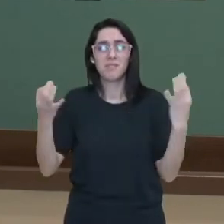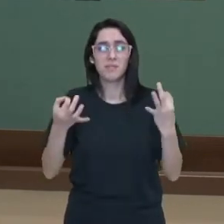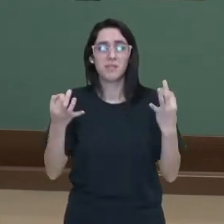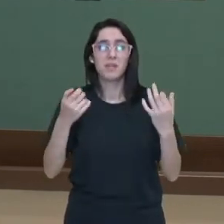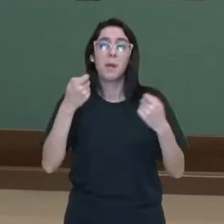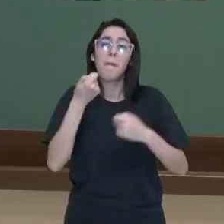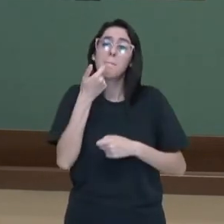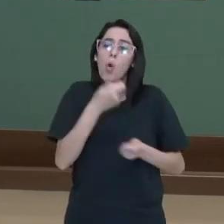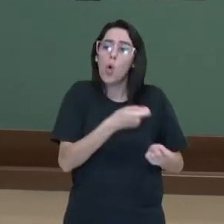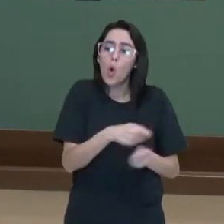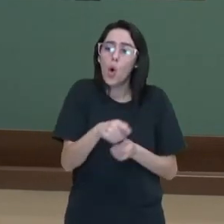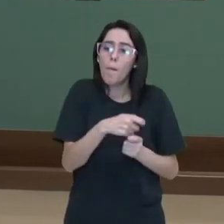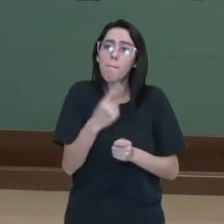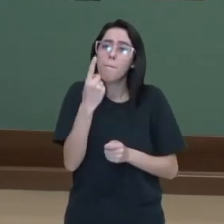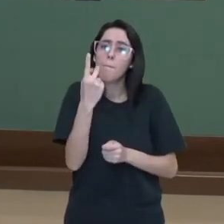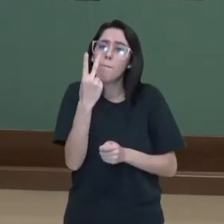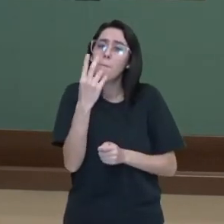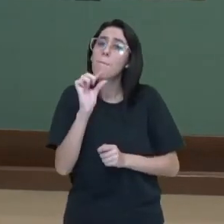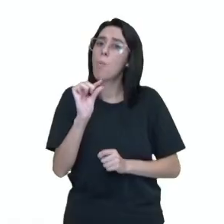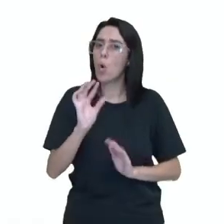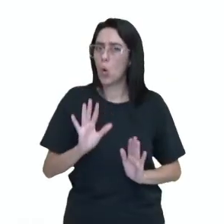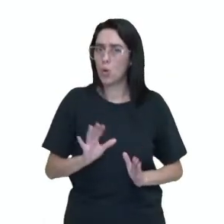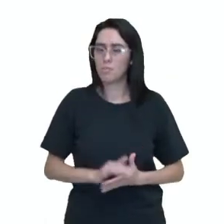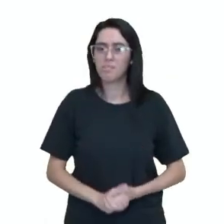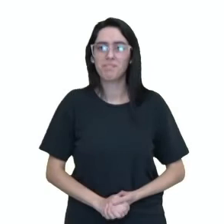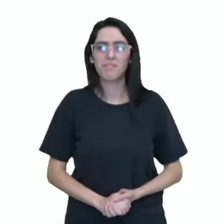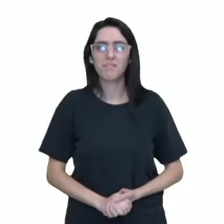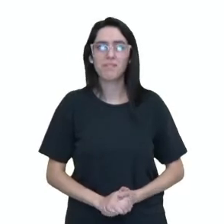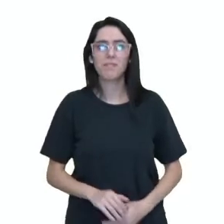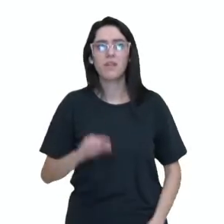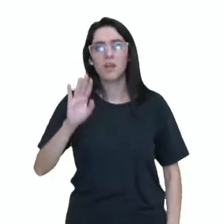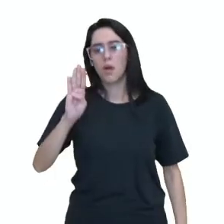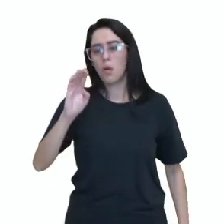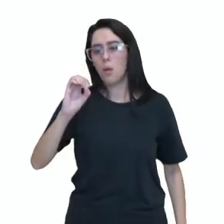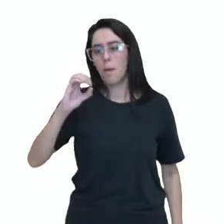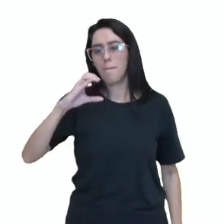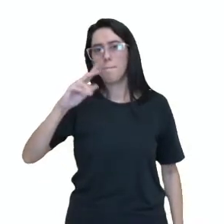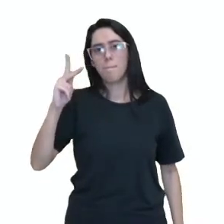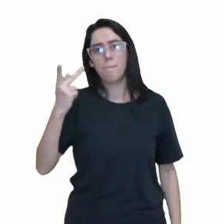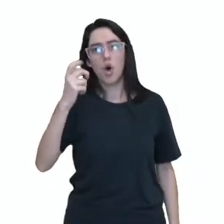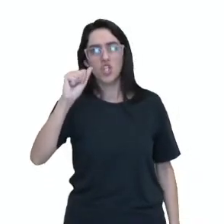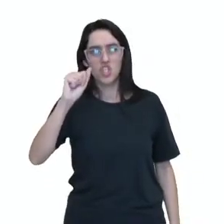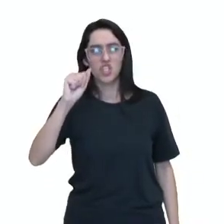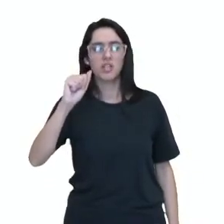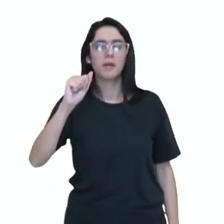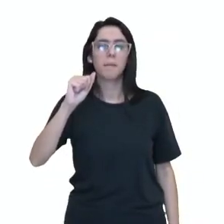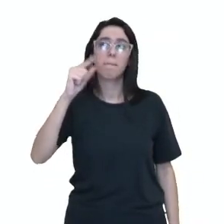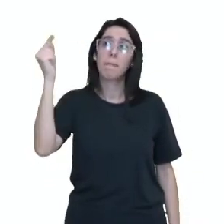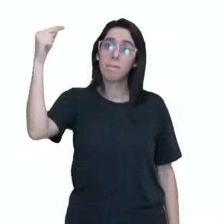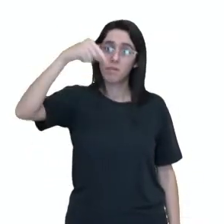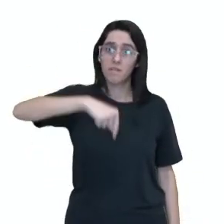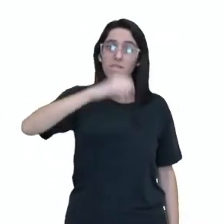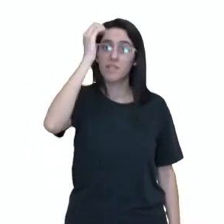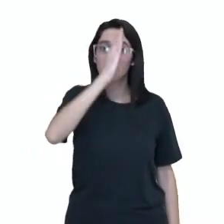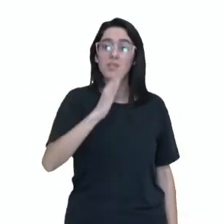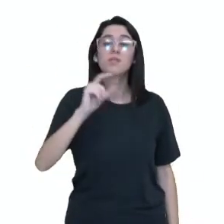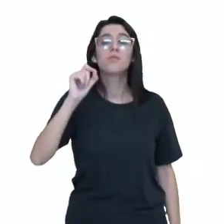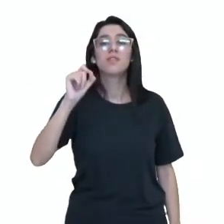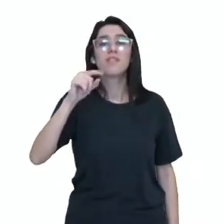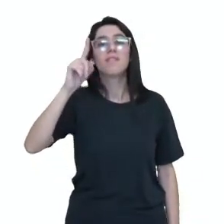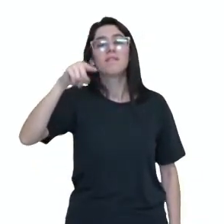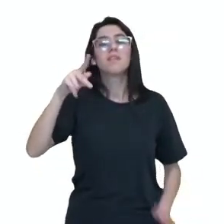de tacadas possível, tá? A bocha, né? Esse esporte que veio ao Brasil através dos